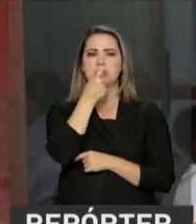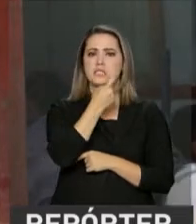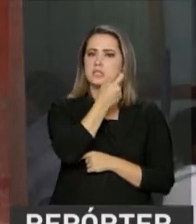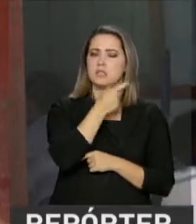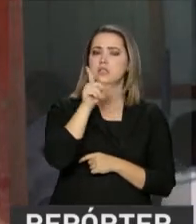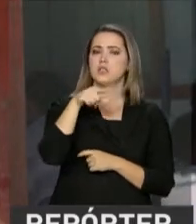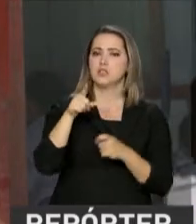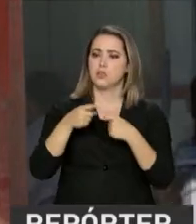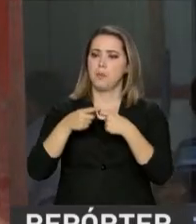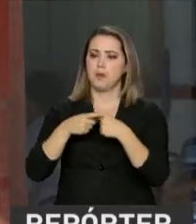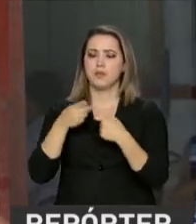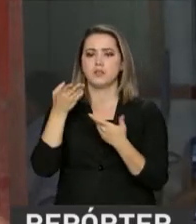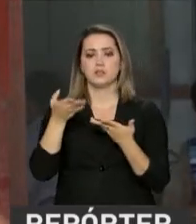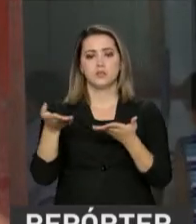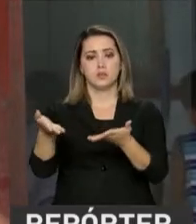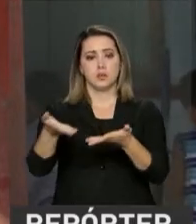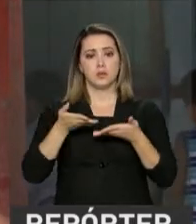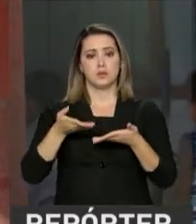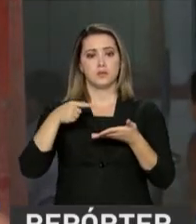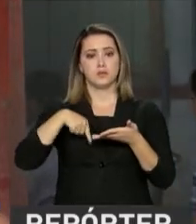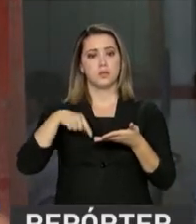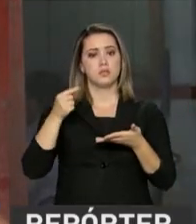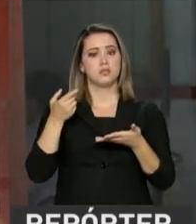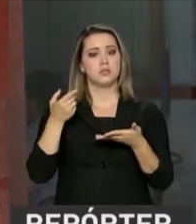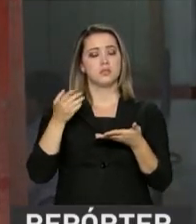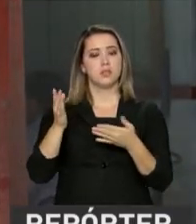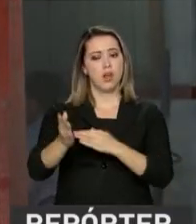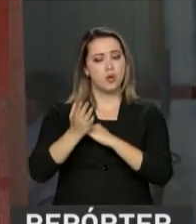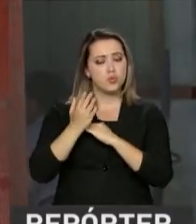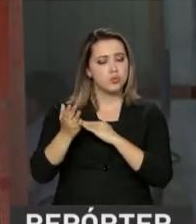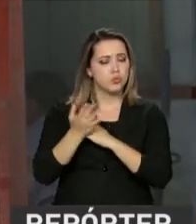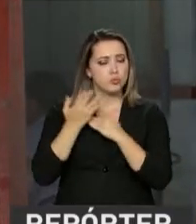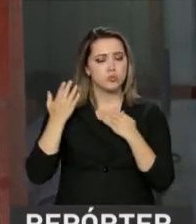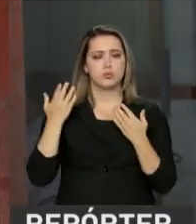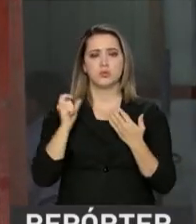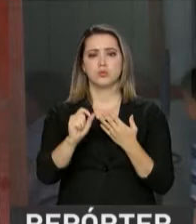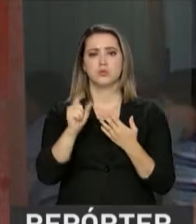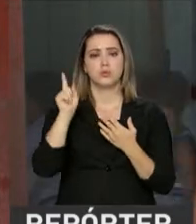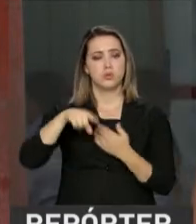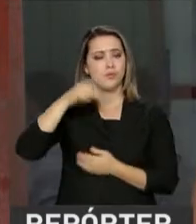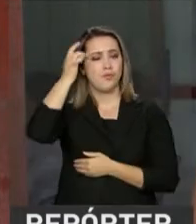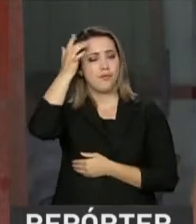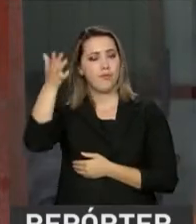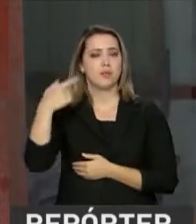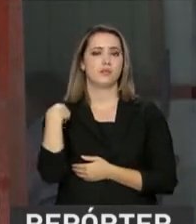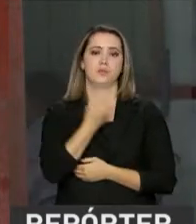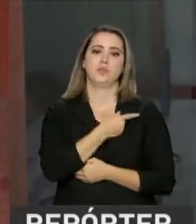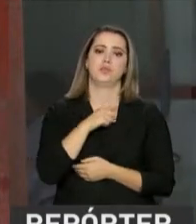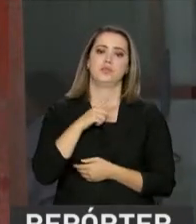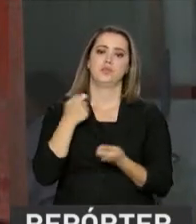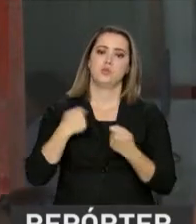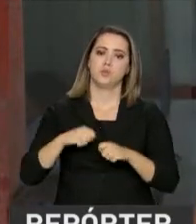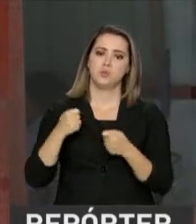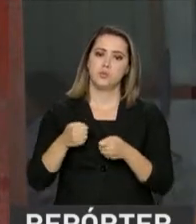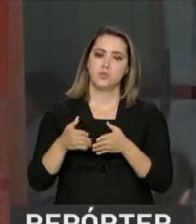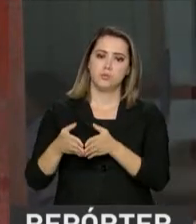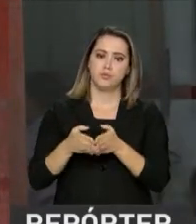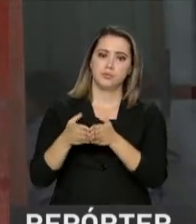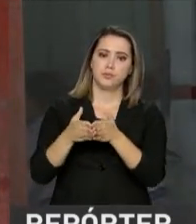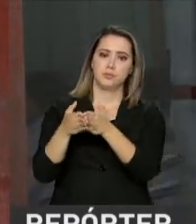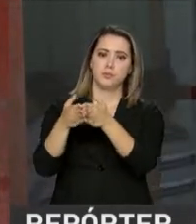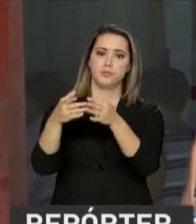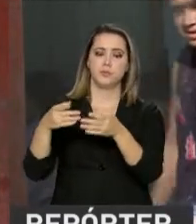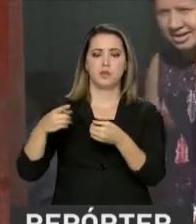clínico então assim ele vindo pra cá é uma ciência tão fácil a gente não tem que se deslocar até a cidade